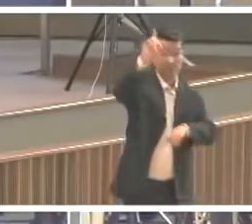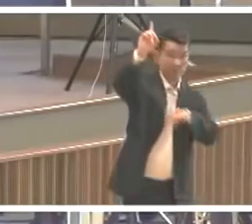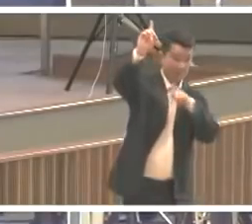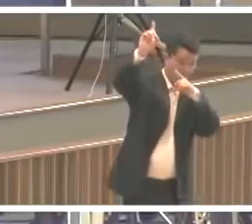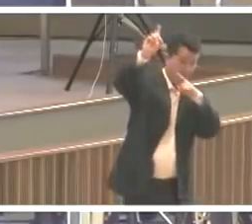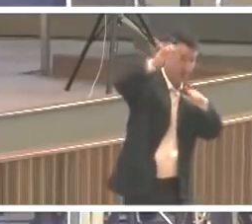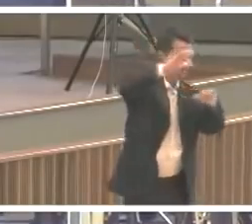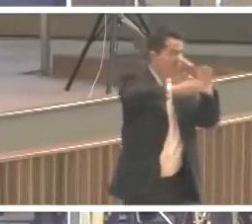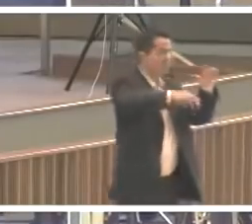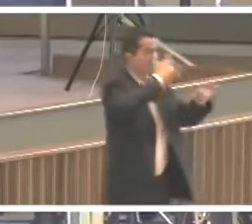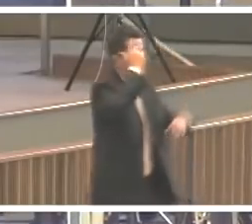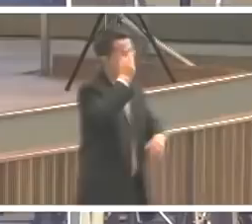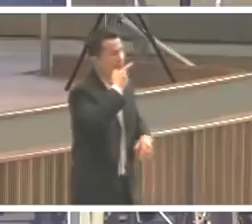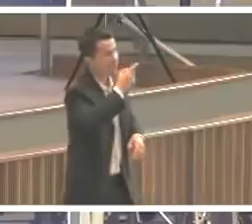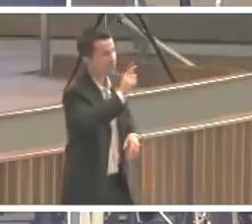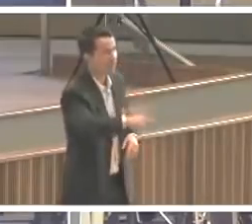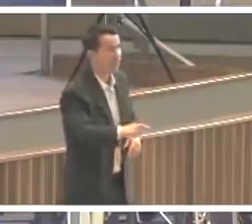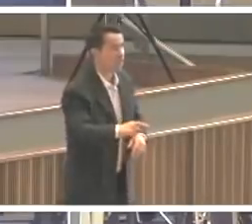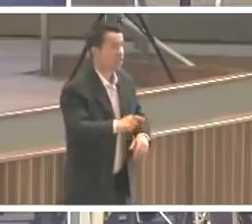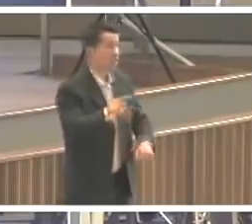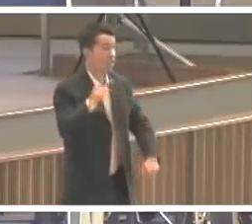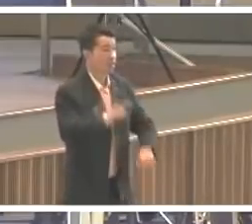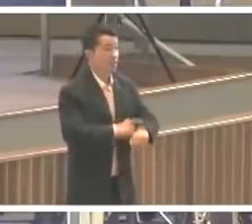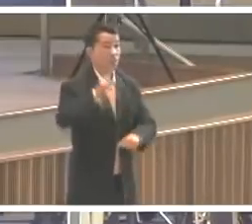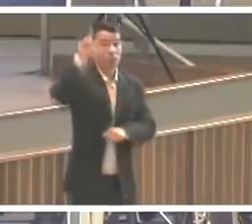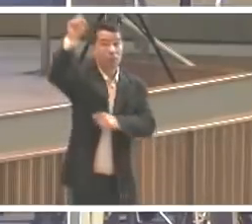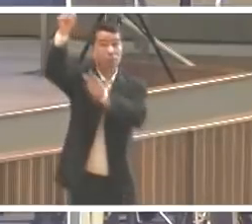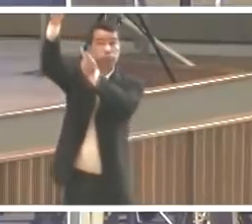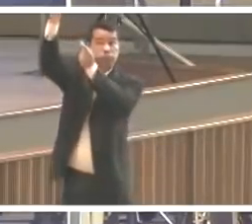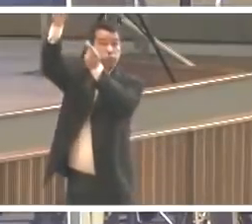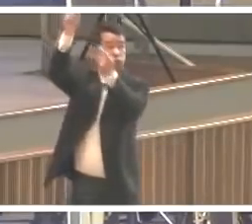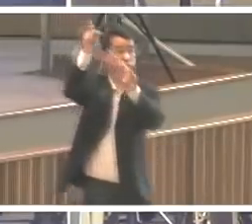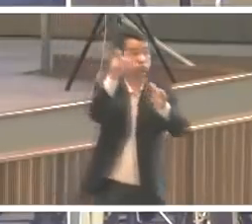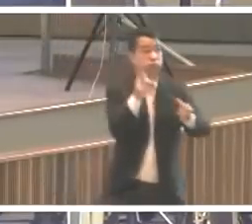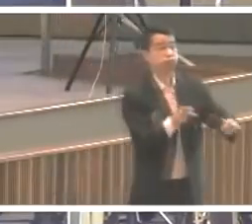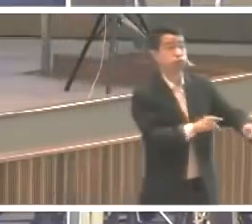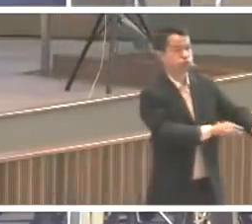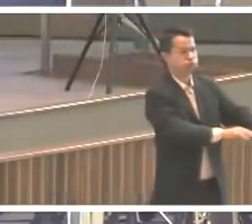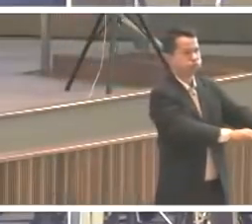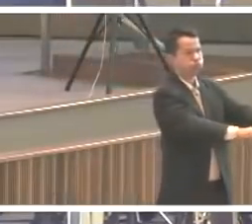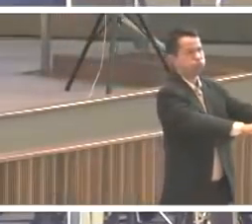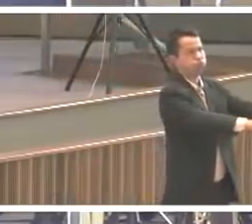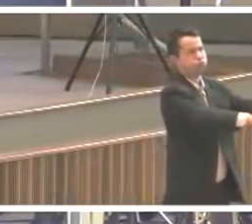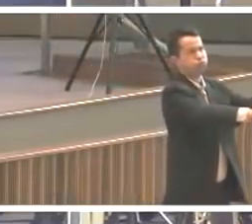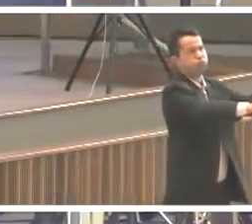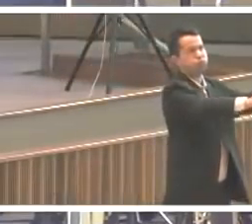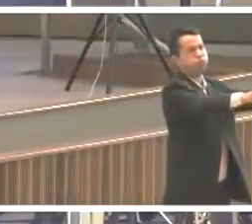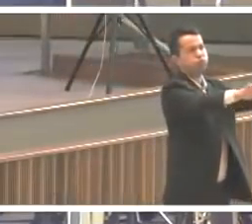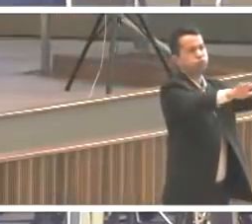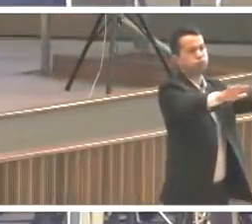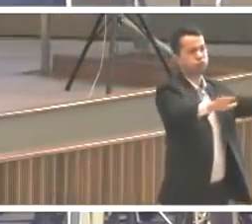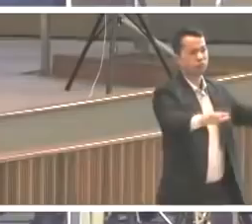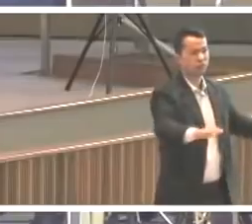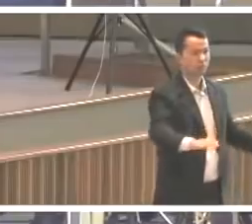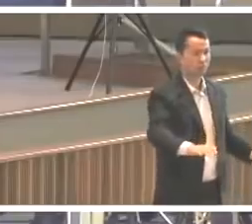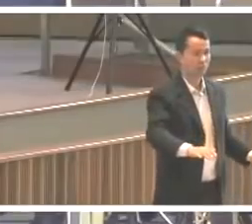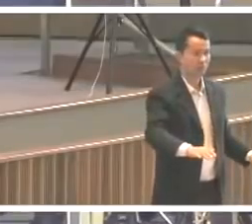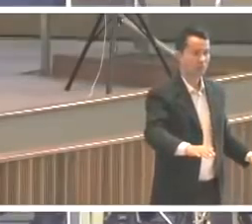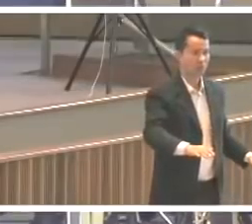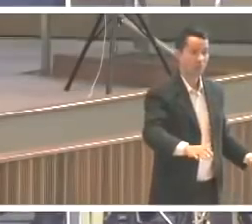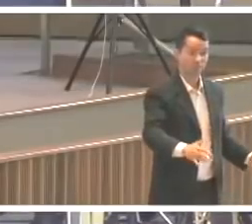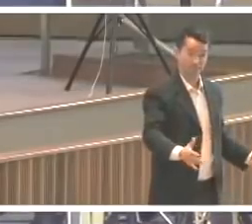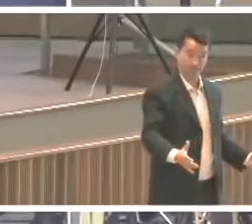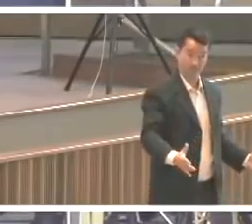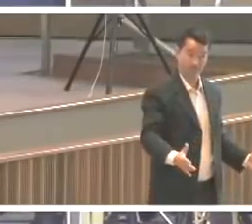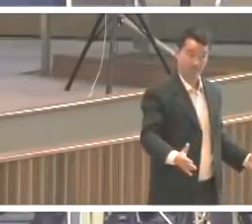Mas essa visitação de Deus pede de nós algumas coisas. E a